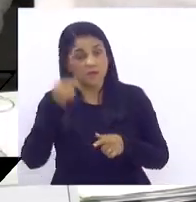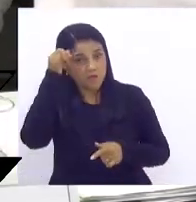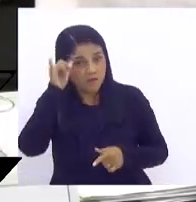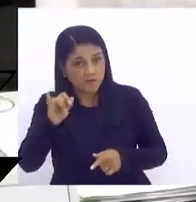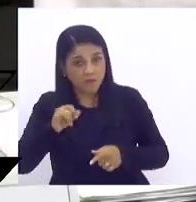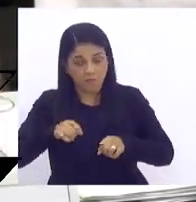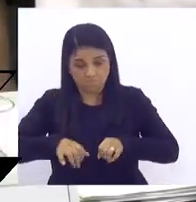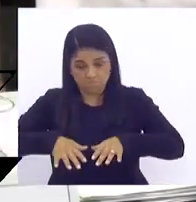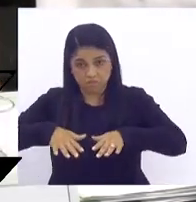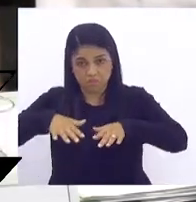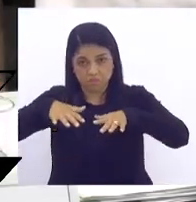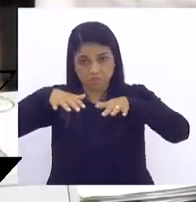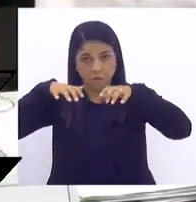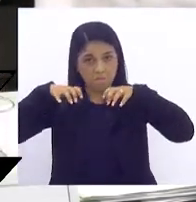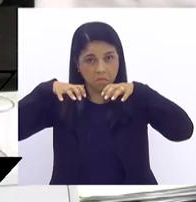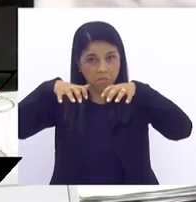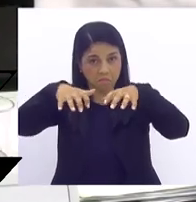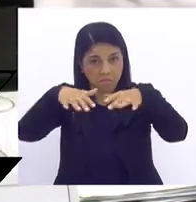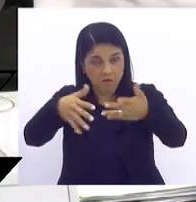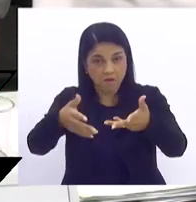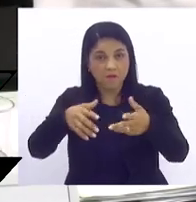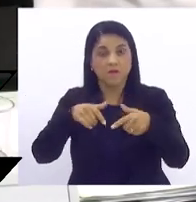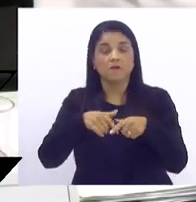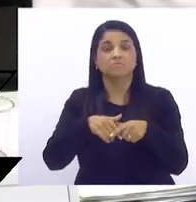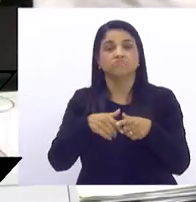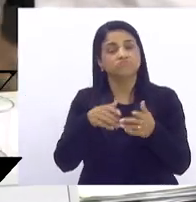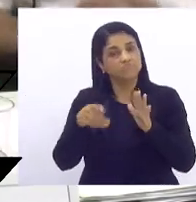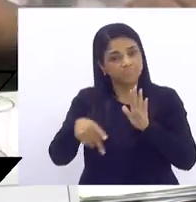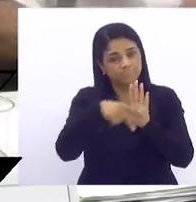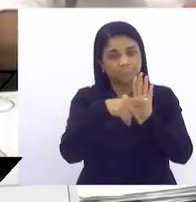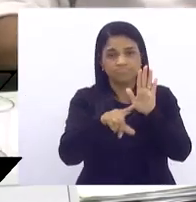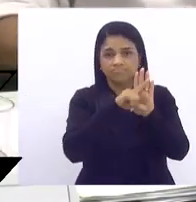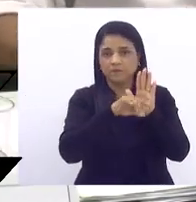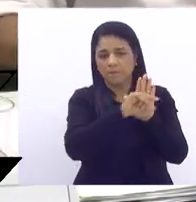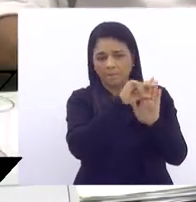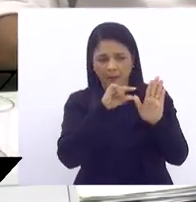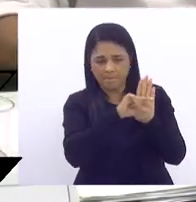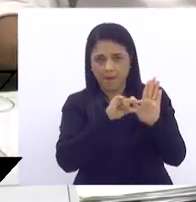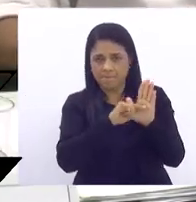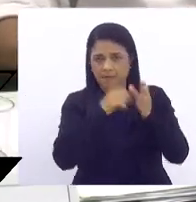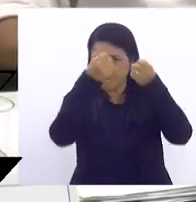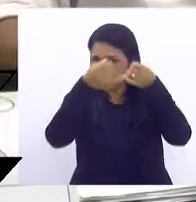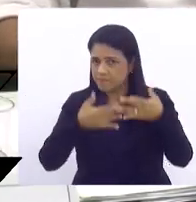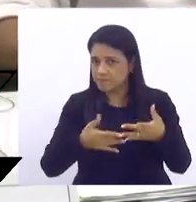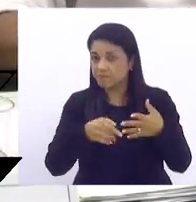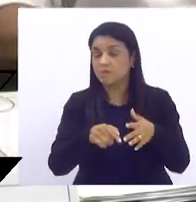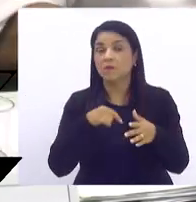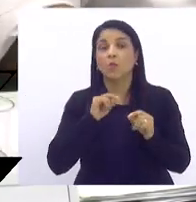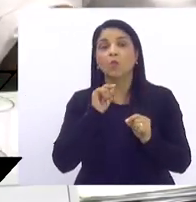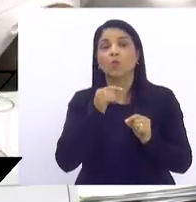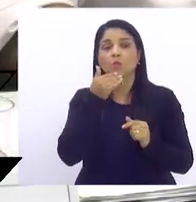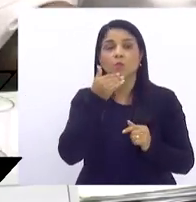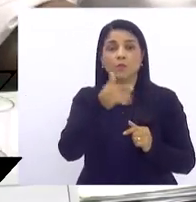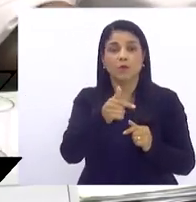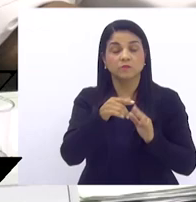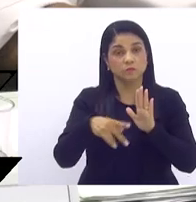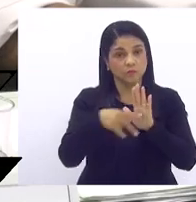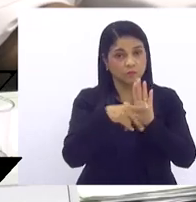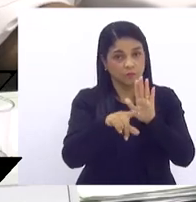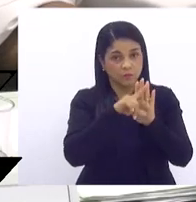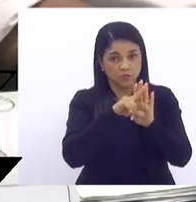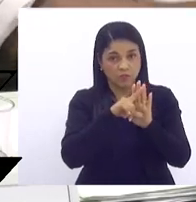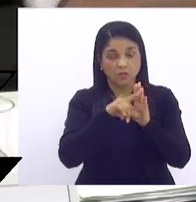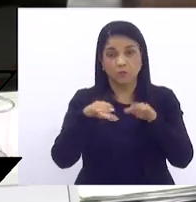inundações, estão claramente excetuadas nesse projeto. Então, o que é que eu rogo a Vossa Excelência? Como o projeto, evidentemente,